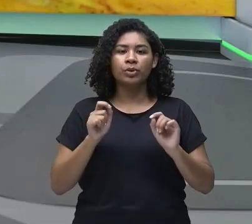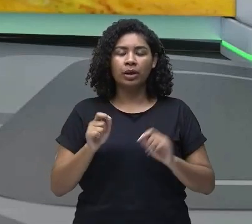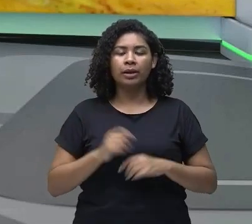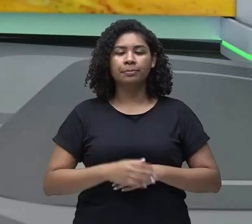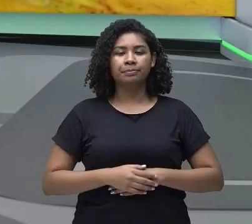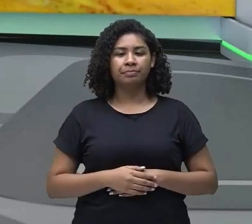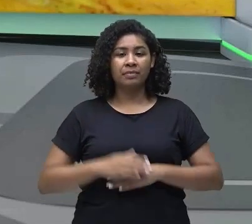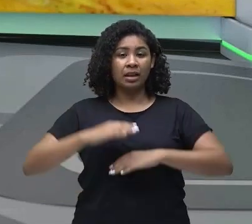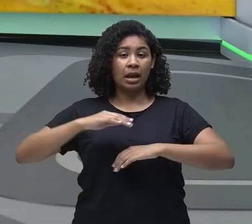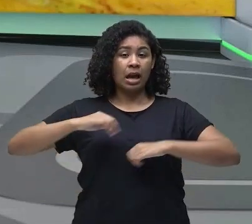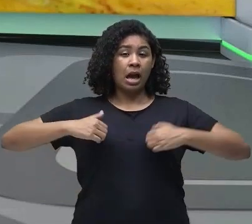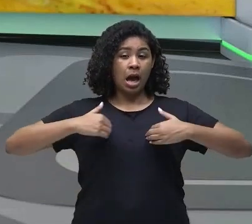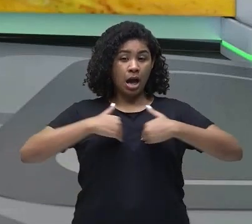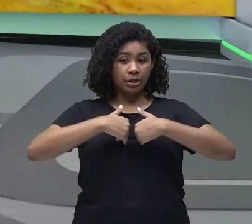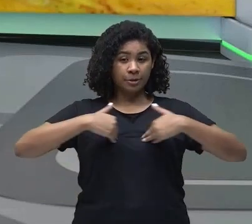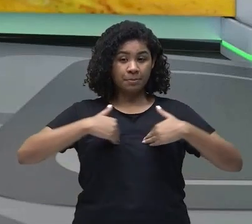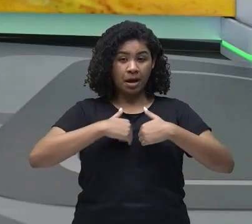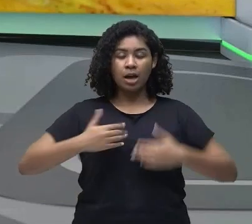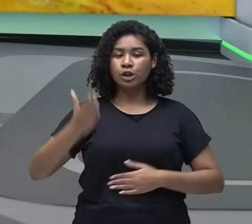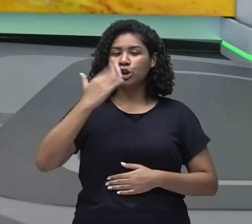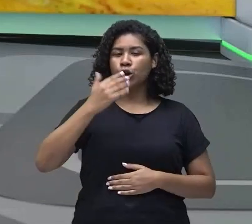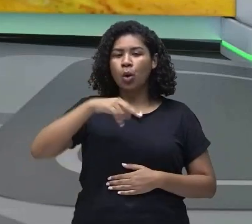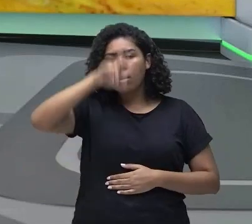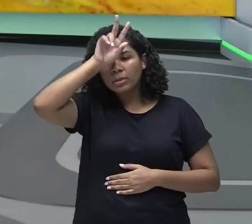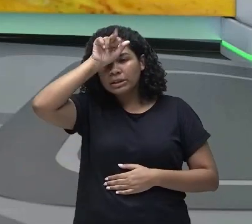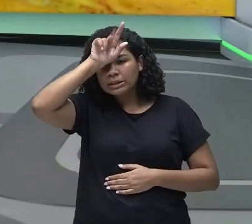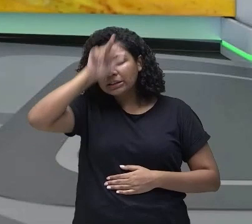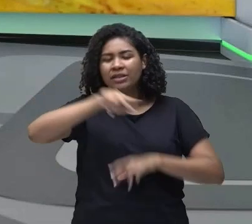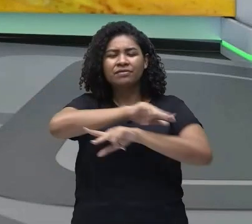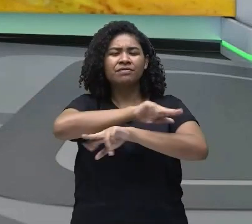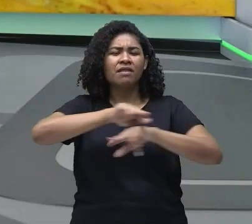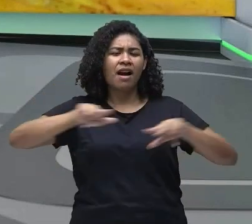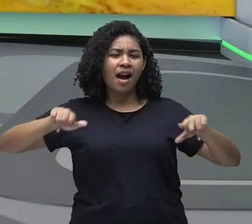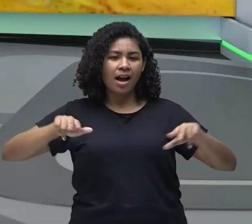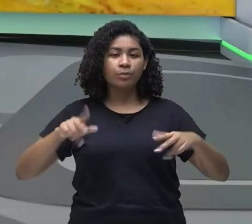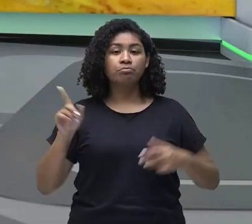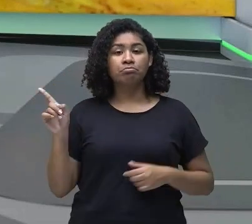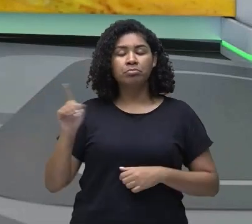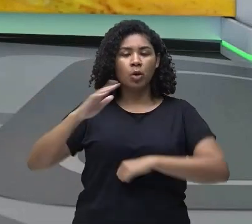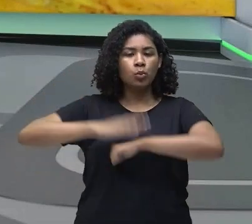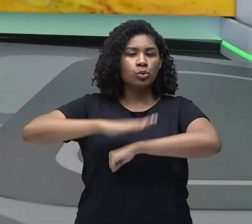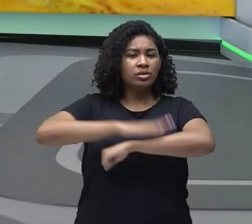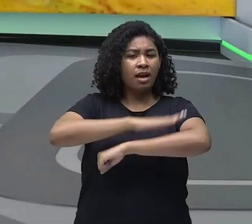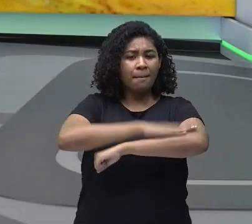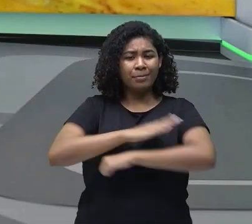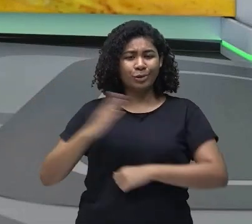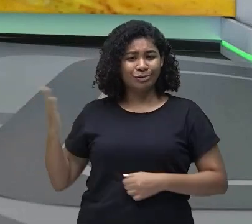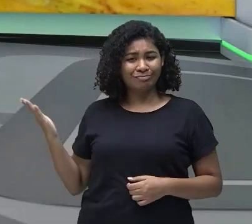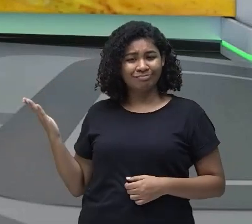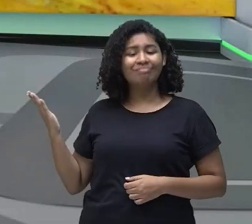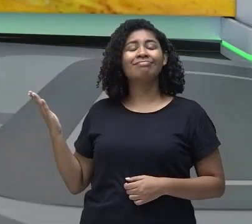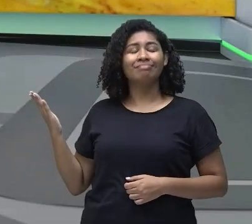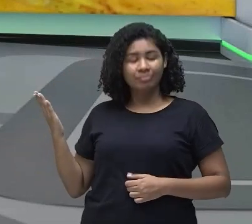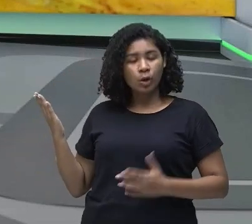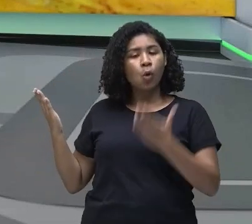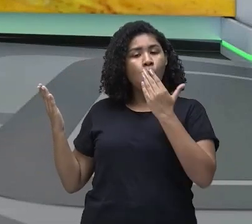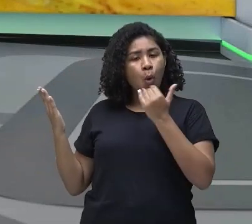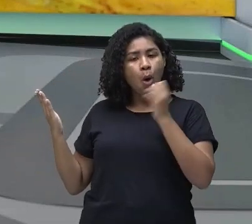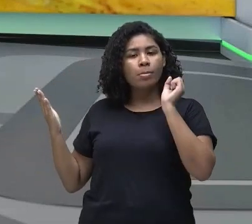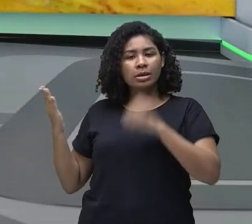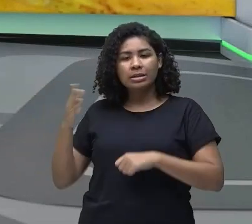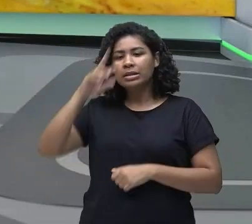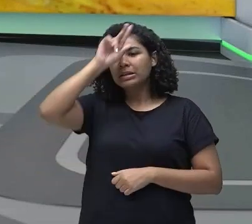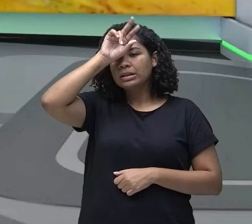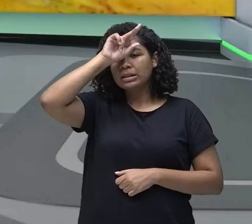sobrevivem nutrindo-se com insetos. O sapo é um exemplo. Então, animais que consomem